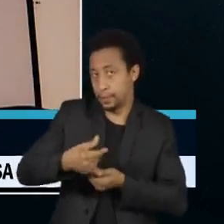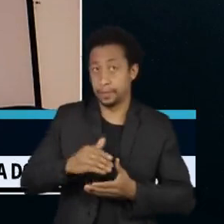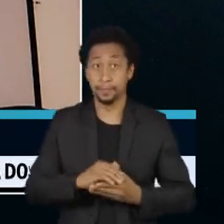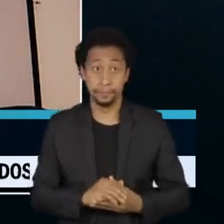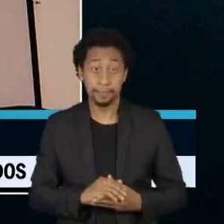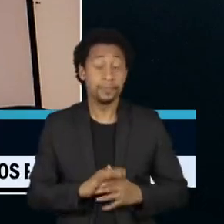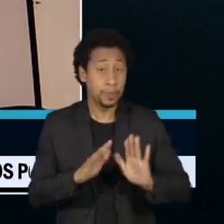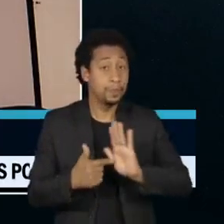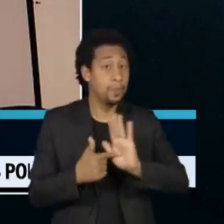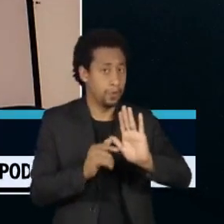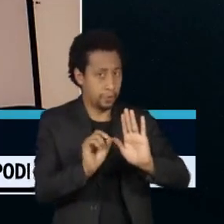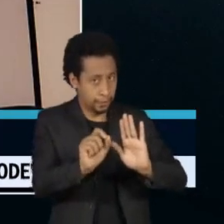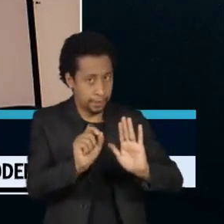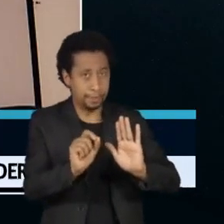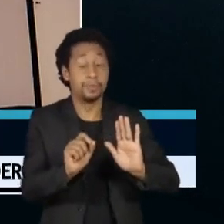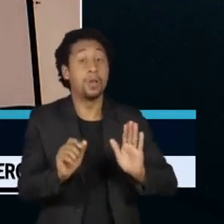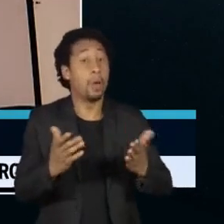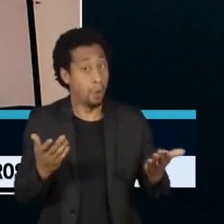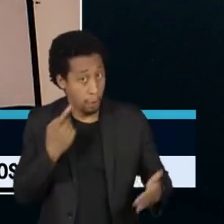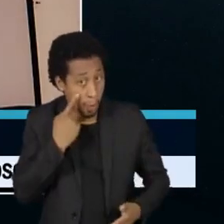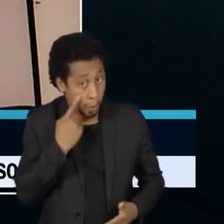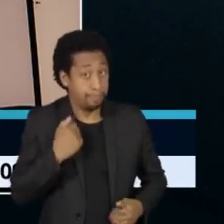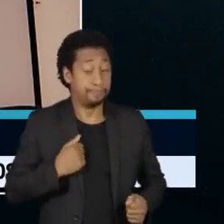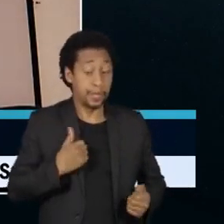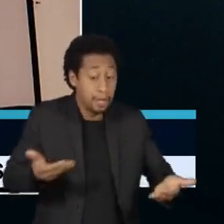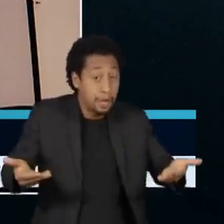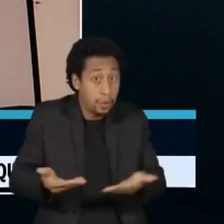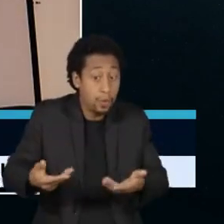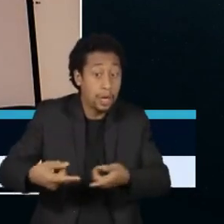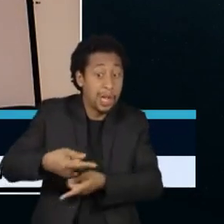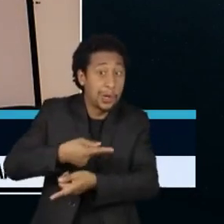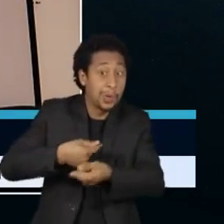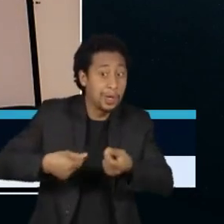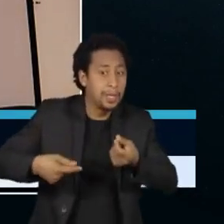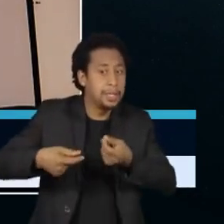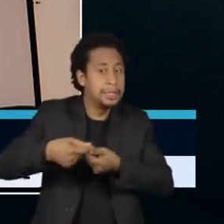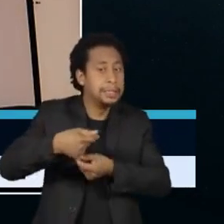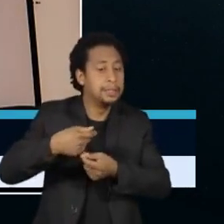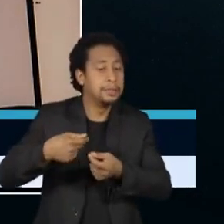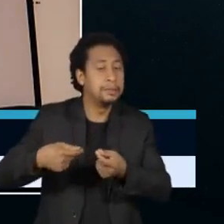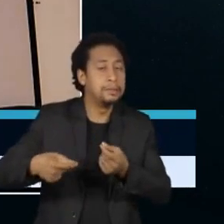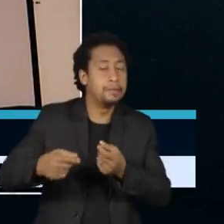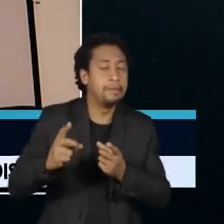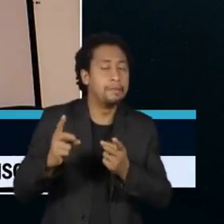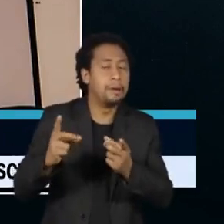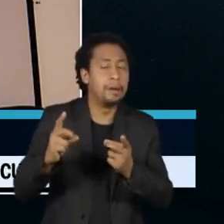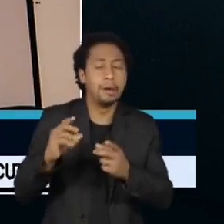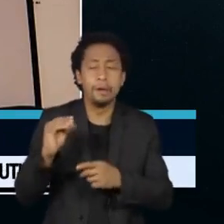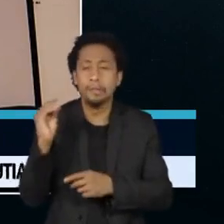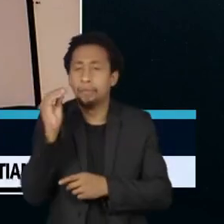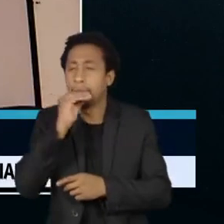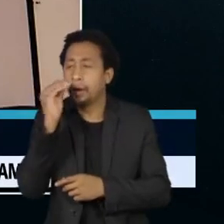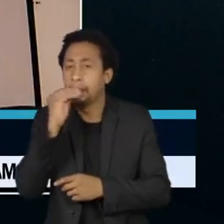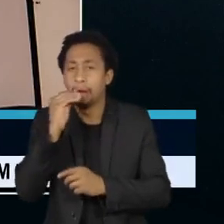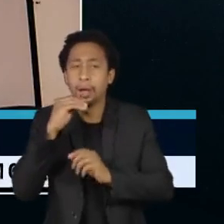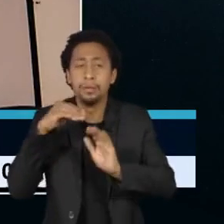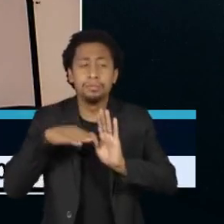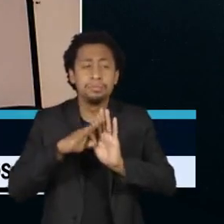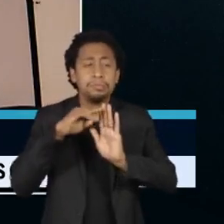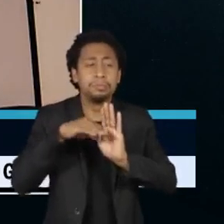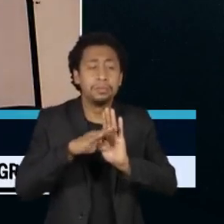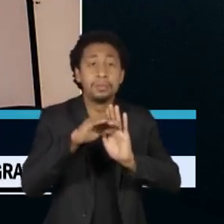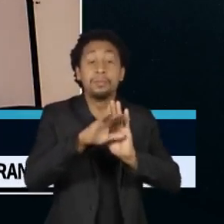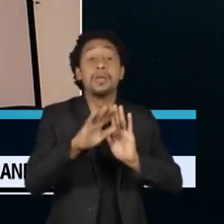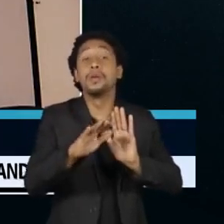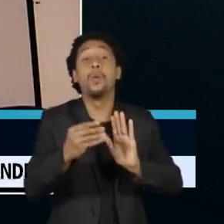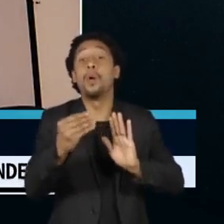olha, a situação está começando a se deteriorar. Qual a intensidade dela, a gente só vai saber com o